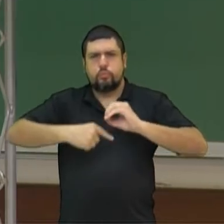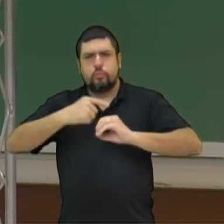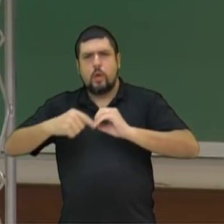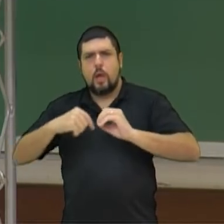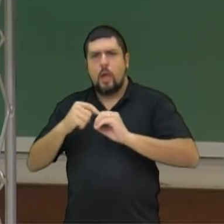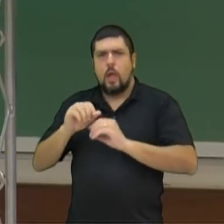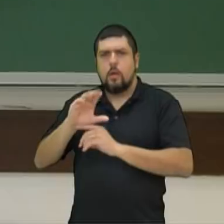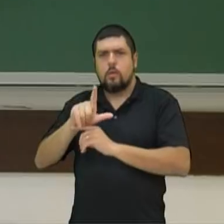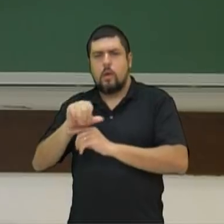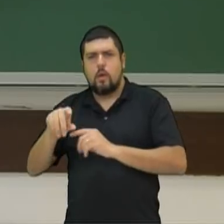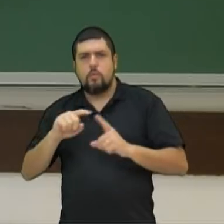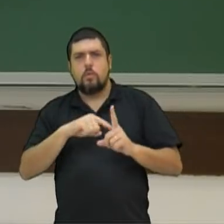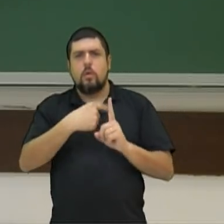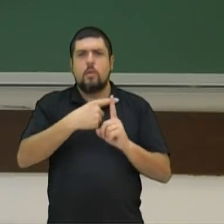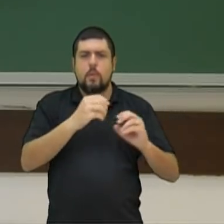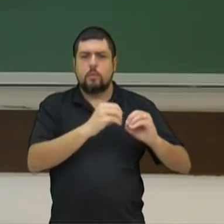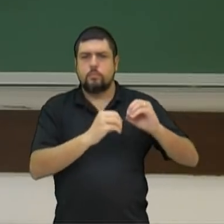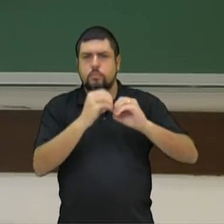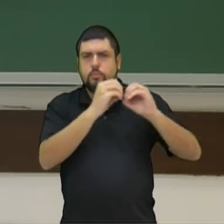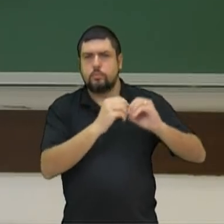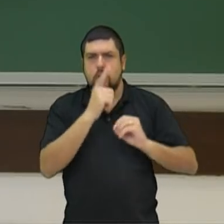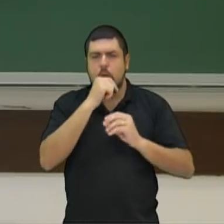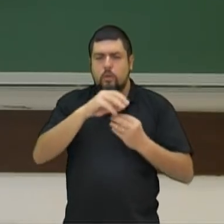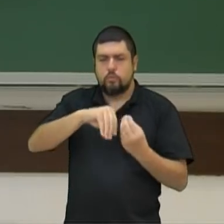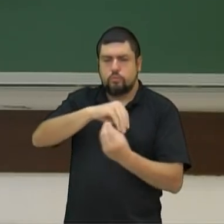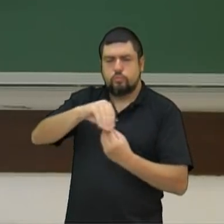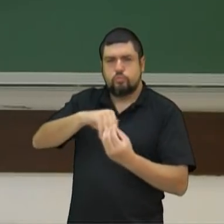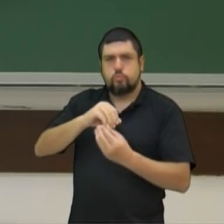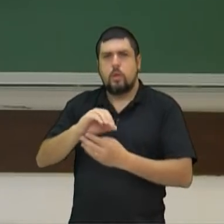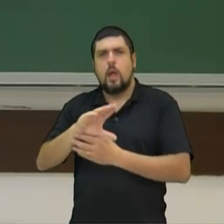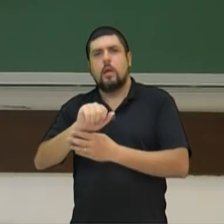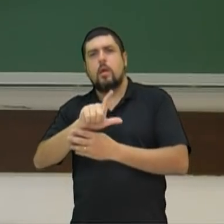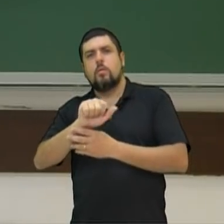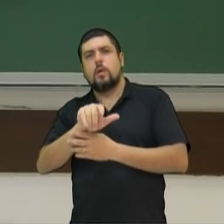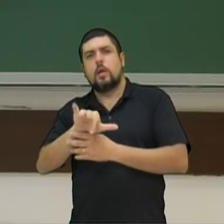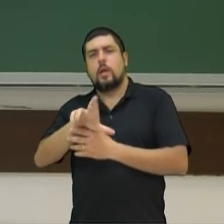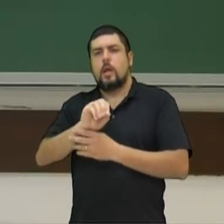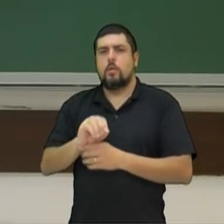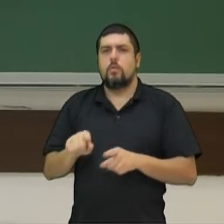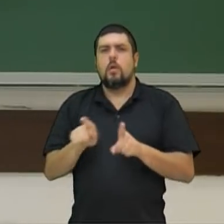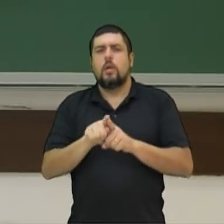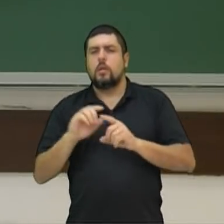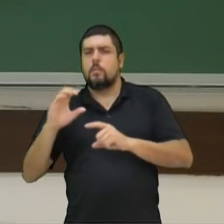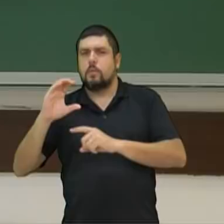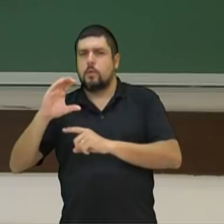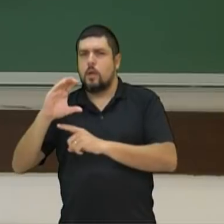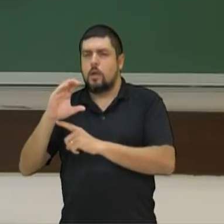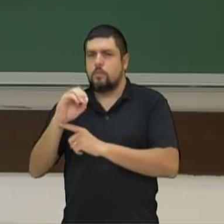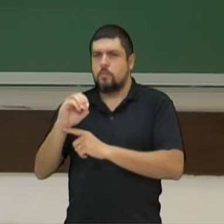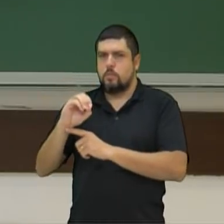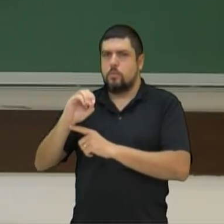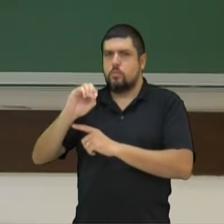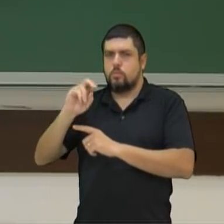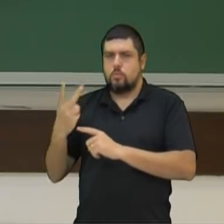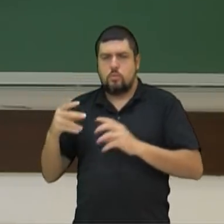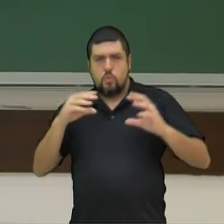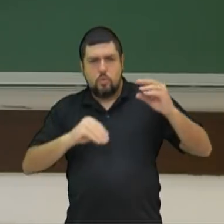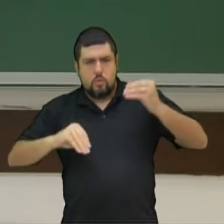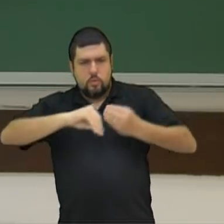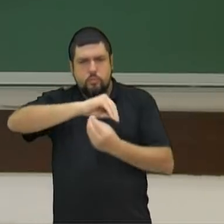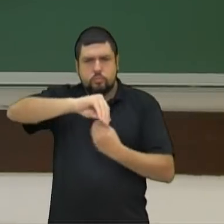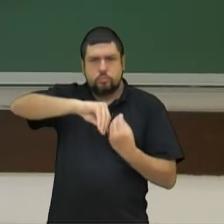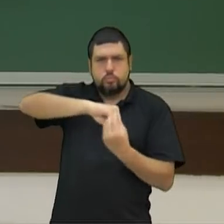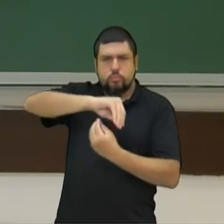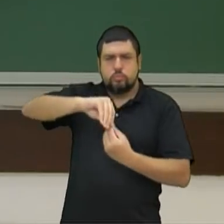água, transforma essa cal em calcário. Uns átomos de carbono também entram na fórmula no meio, mas esse